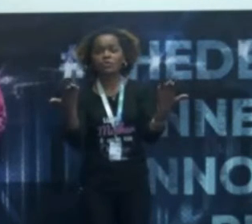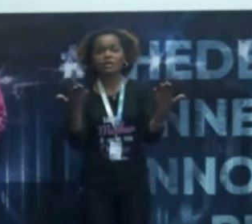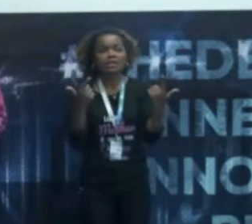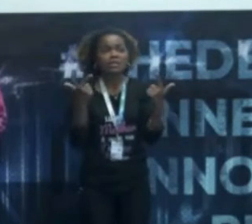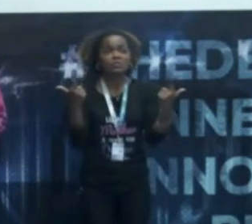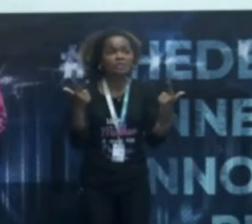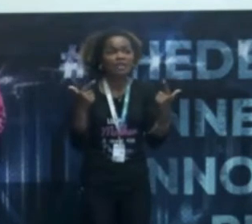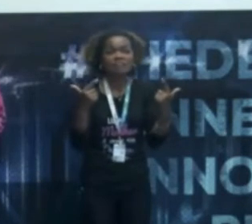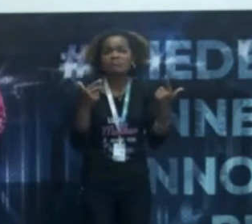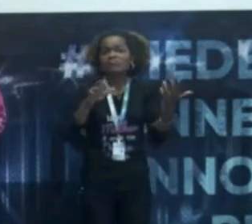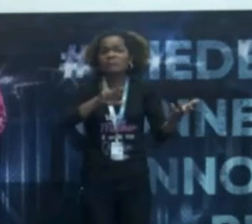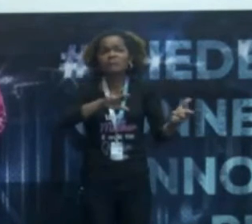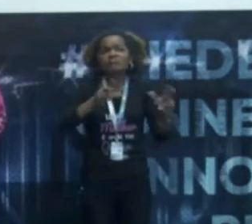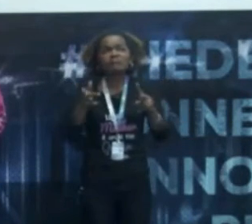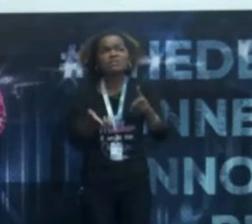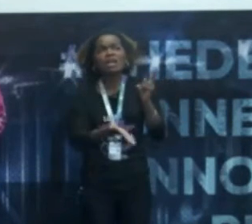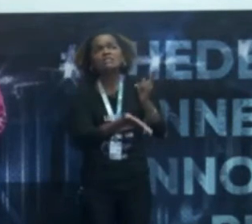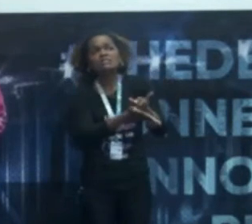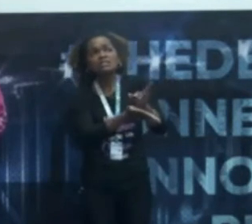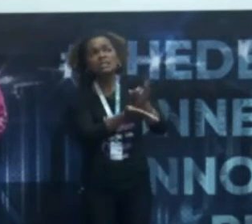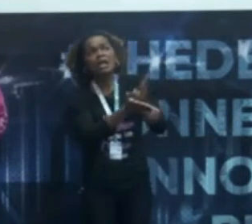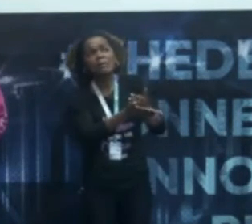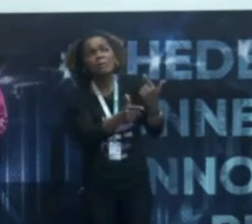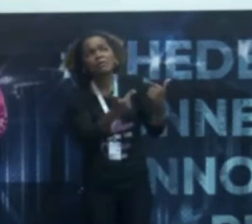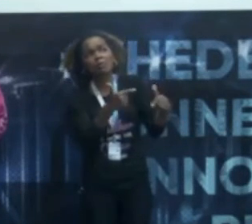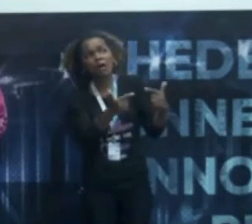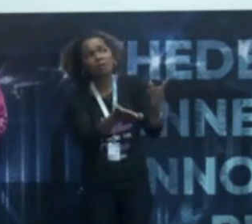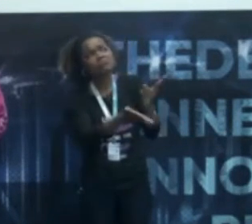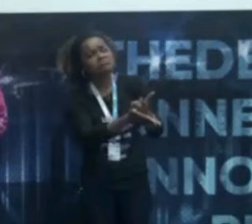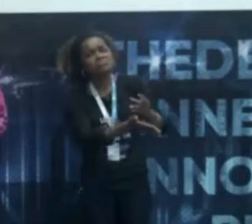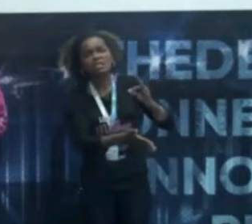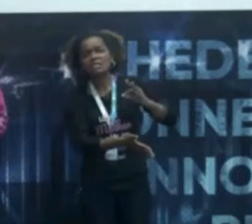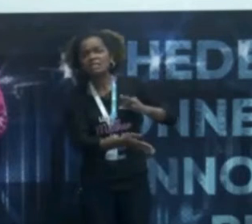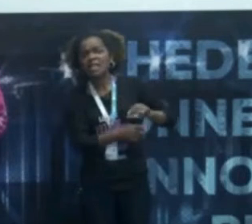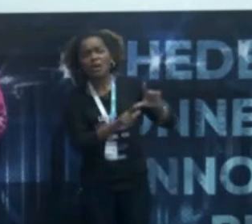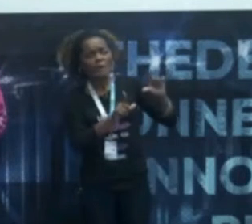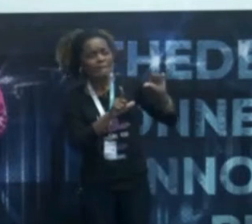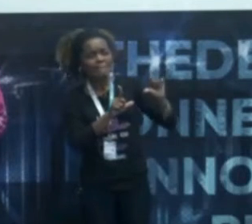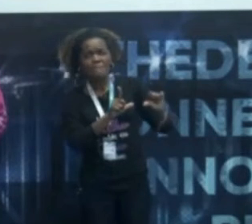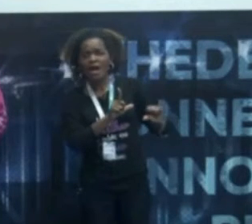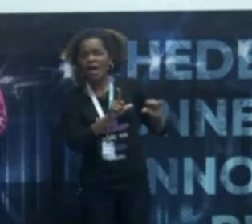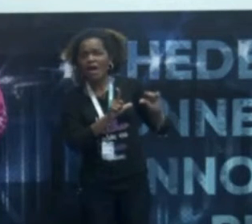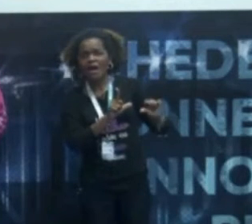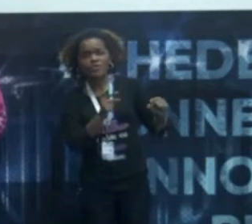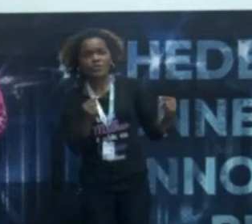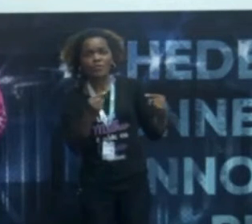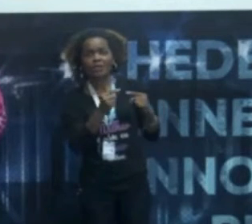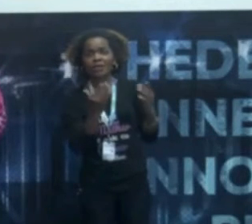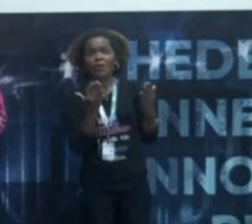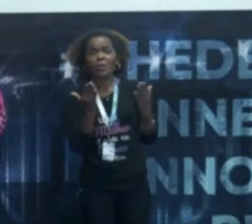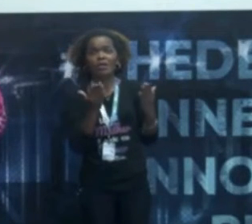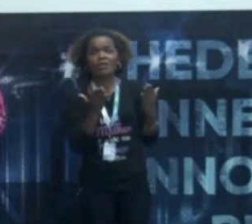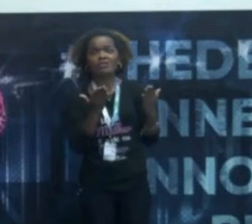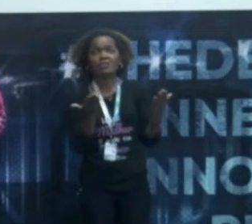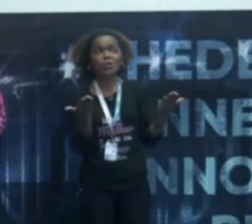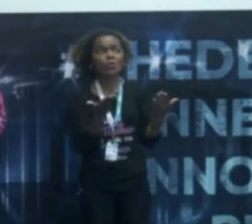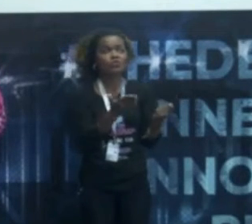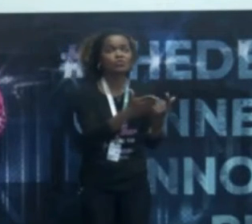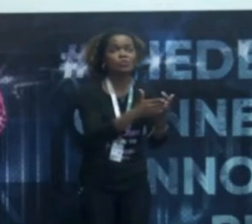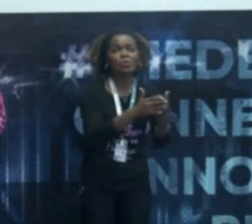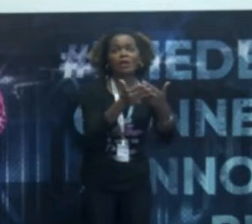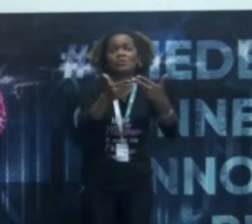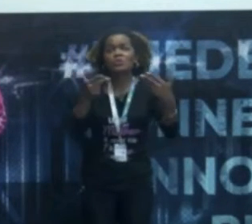carreira, que tem uma remuneração ridiculamente baixa em comparação com o custo de vida e não garantem autonomia para a pessoa